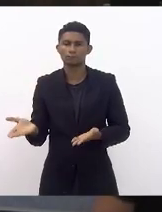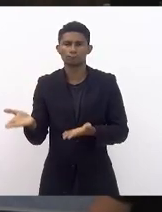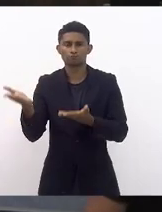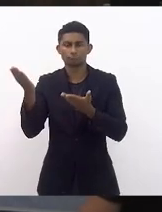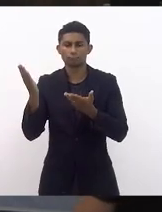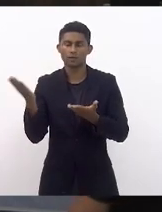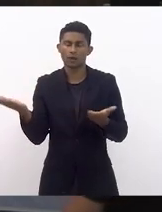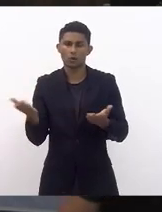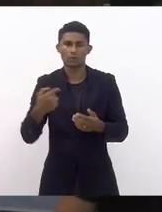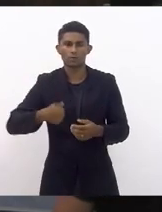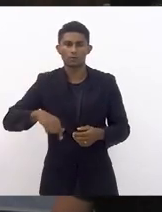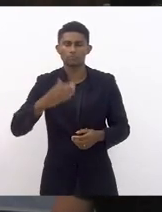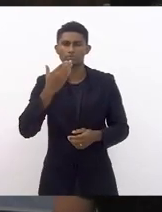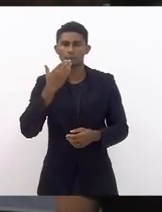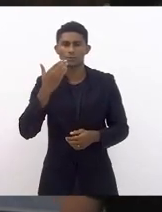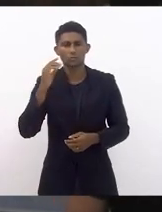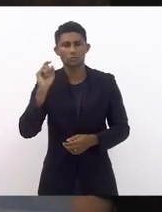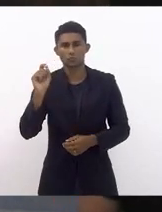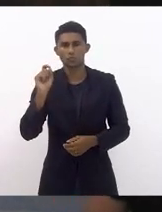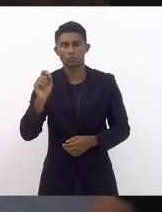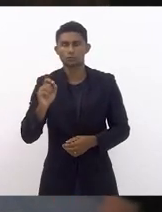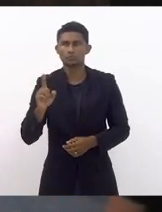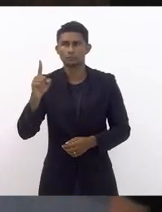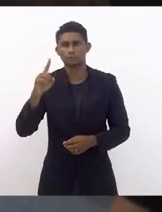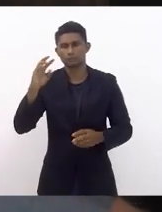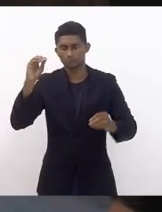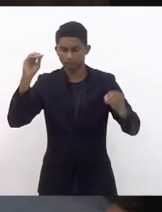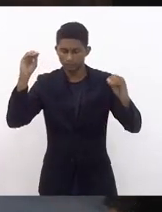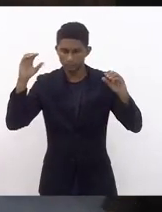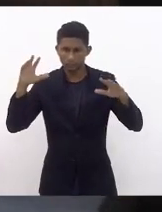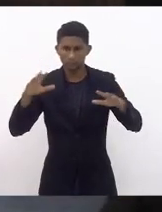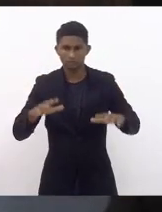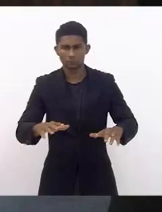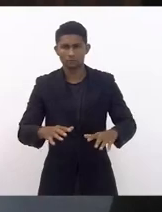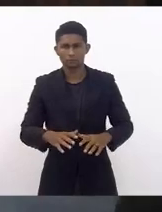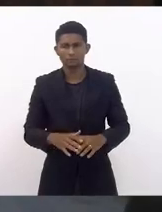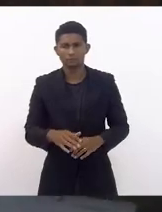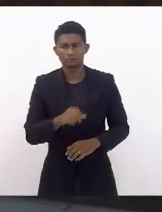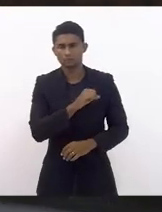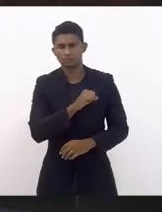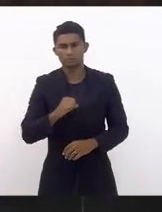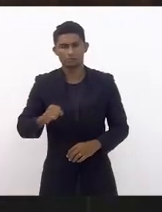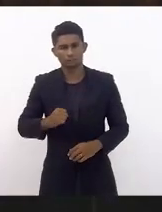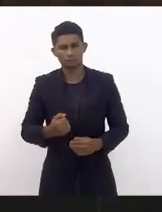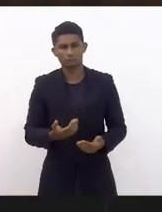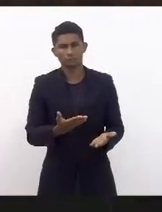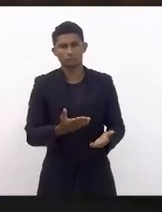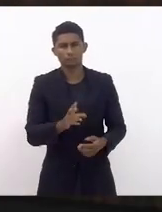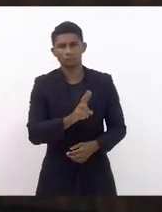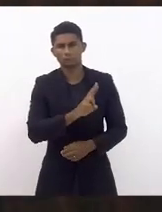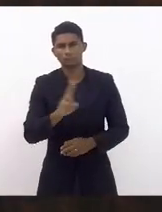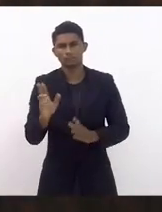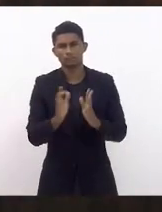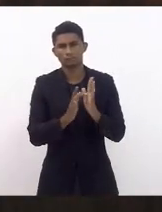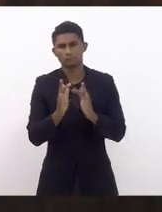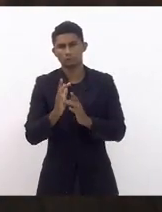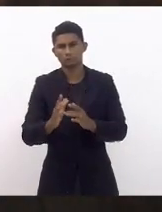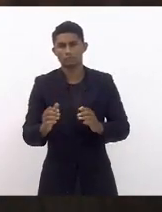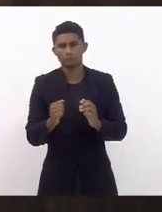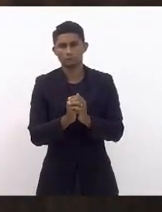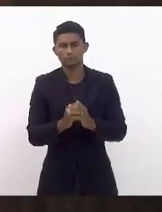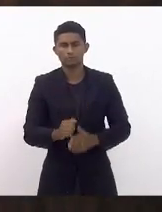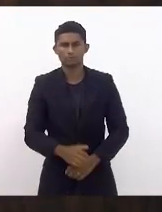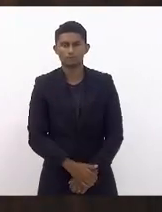Senhor, peço que o Senhor abençoe meu sogro. Em nome de Jesus.